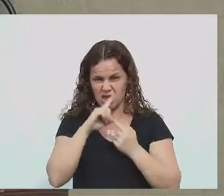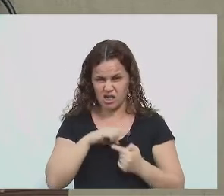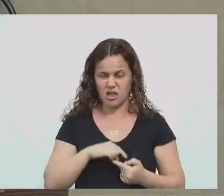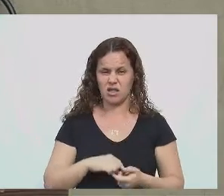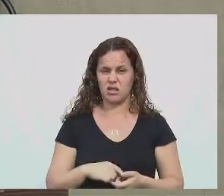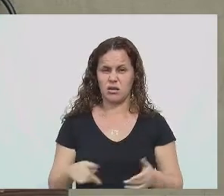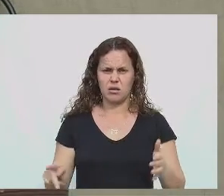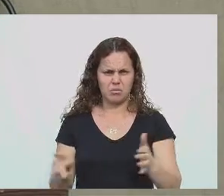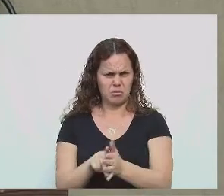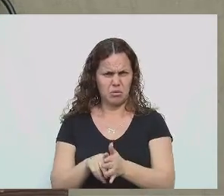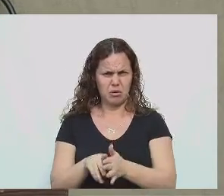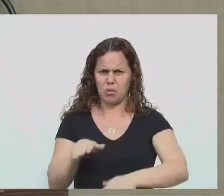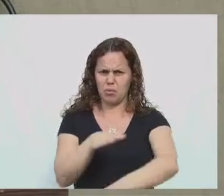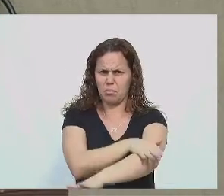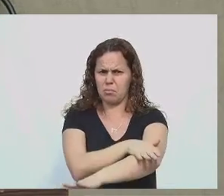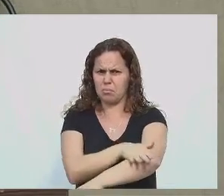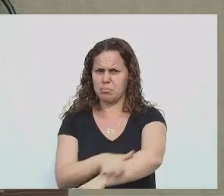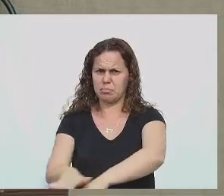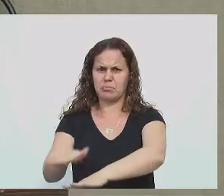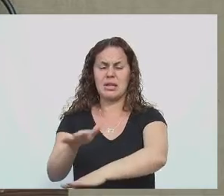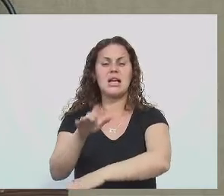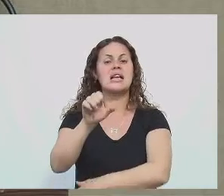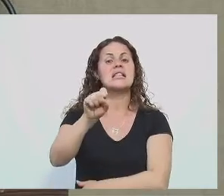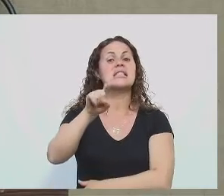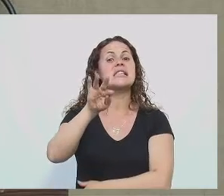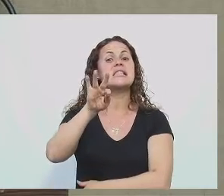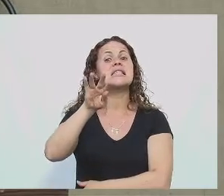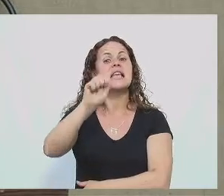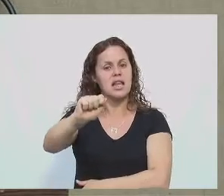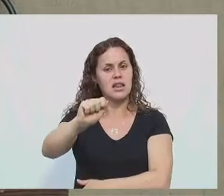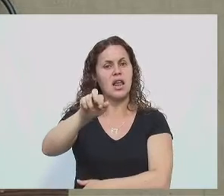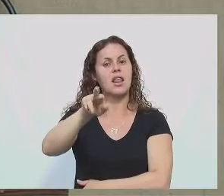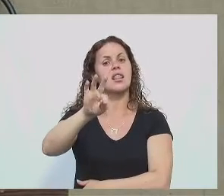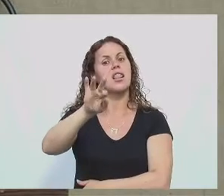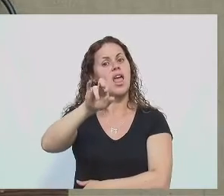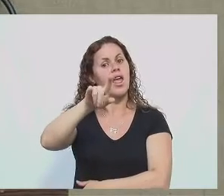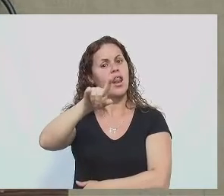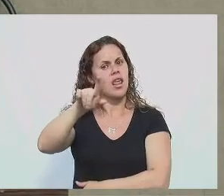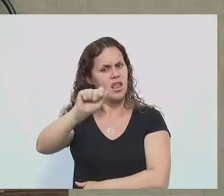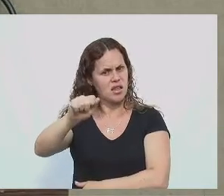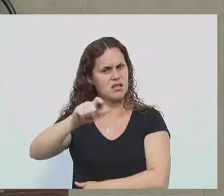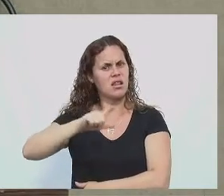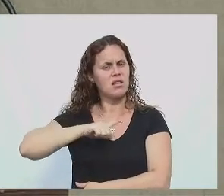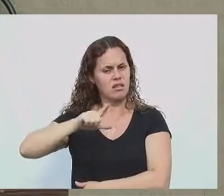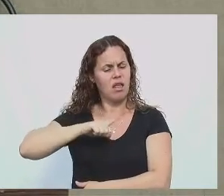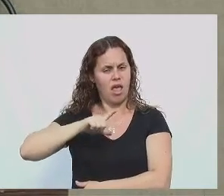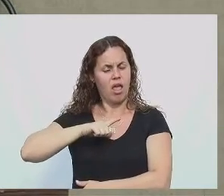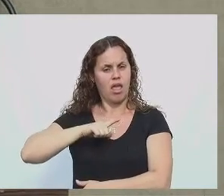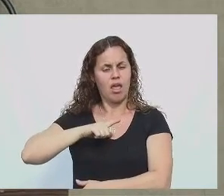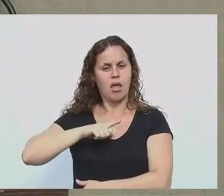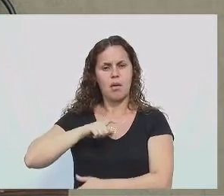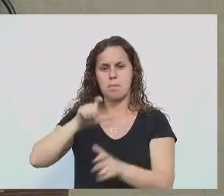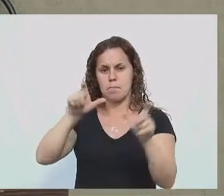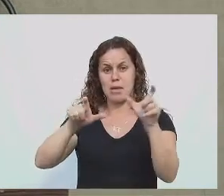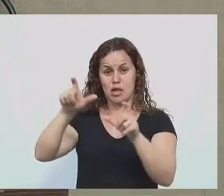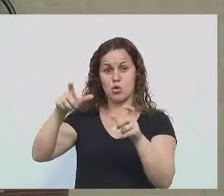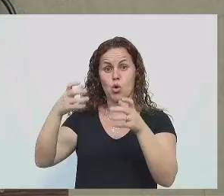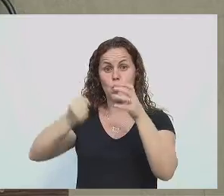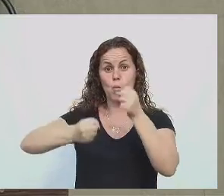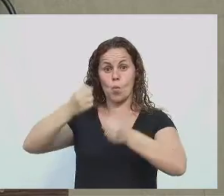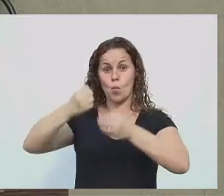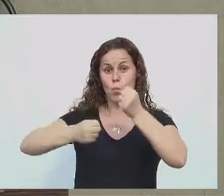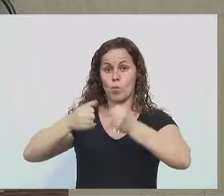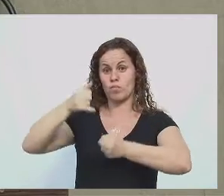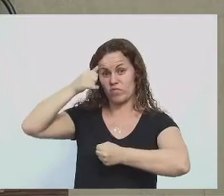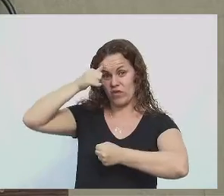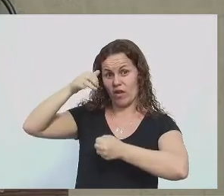a passagem dessas pessoas. Santa Teresa, por exemplo, existe lá produtores lá de leite. Aliás, quem produz leite é a vaca,